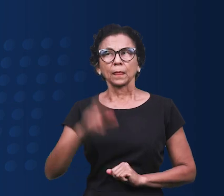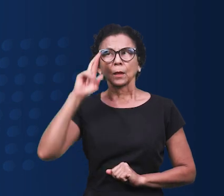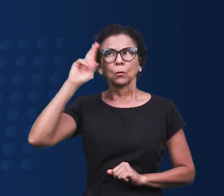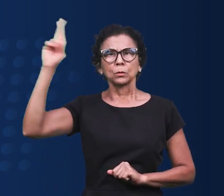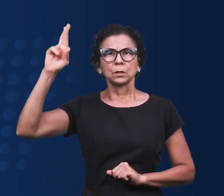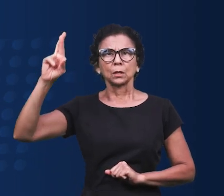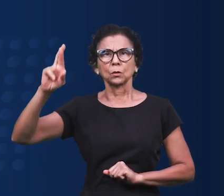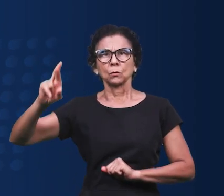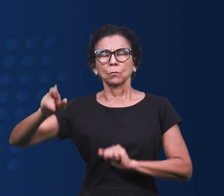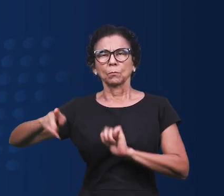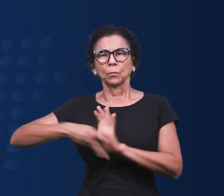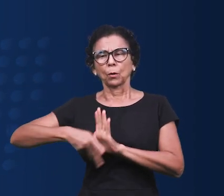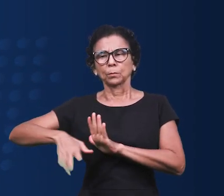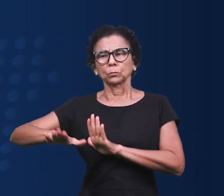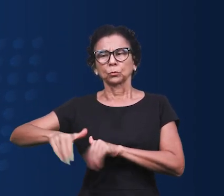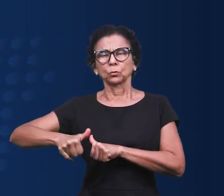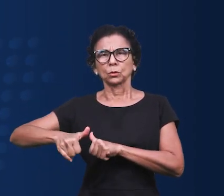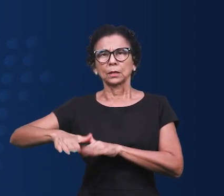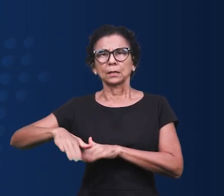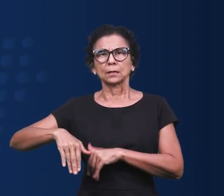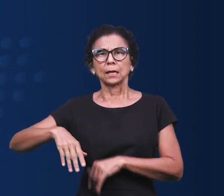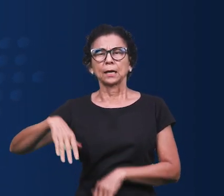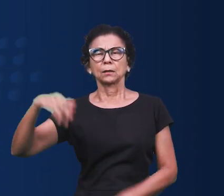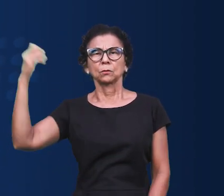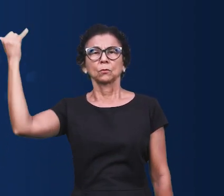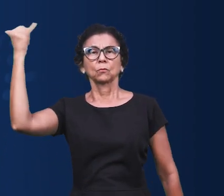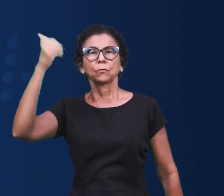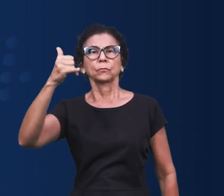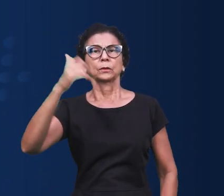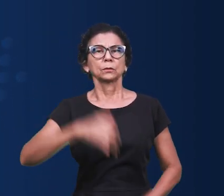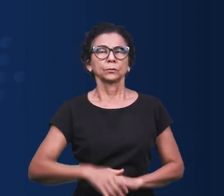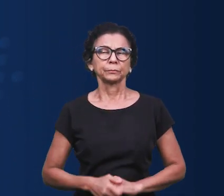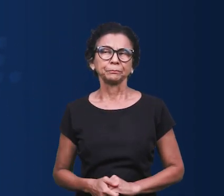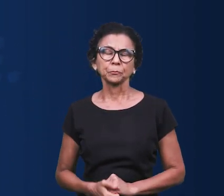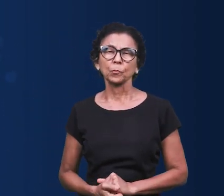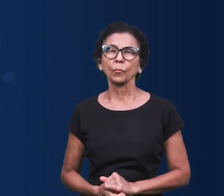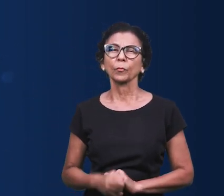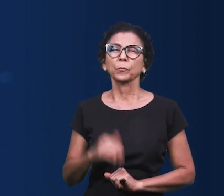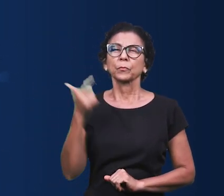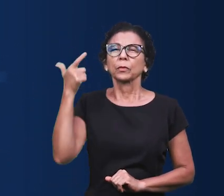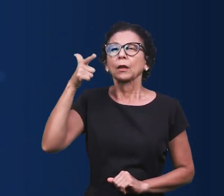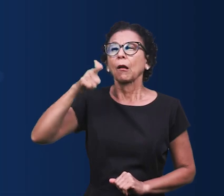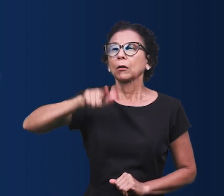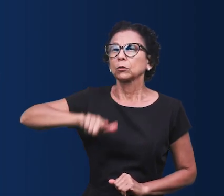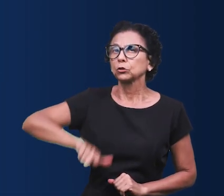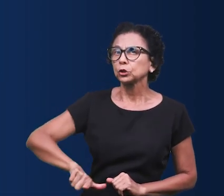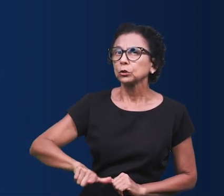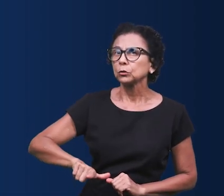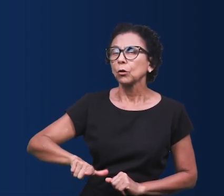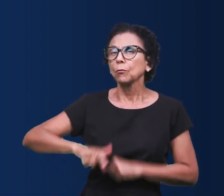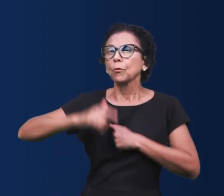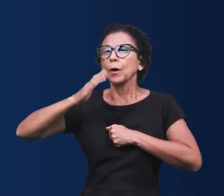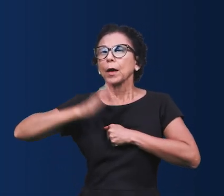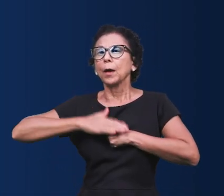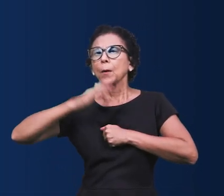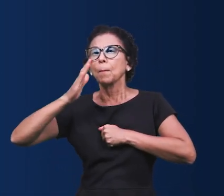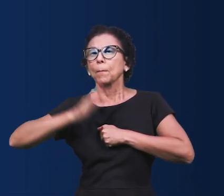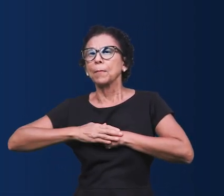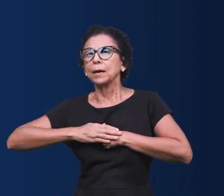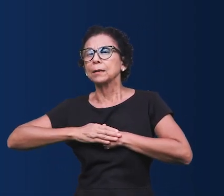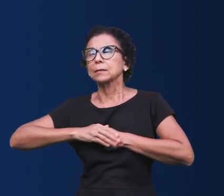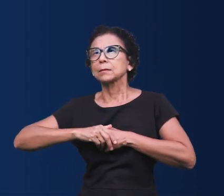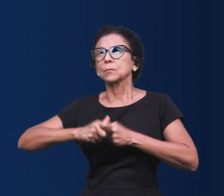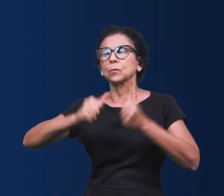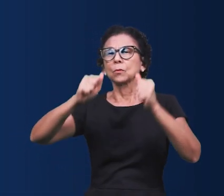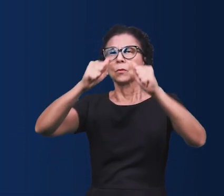dos Exércitos, ainda uma vez, daqui a pouco, e farei tremer os céus, e a terra,